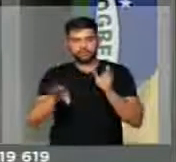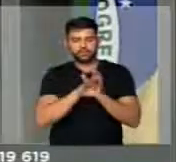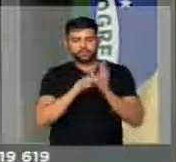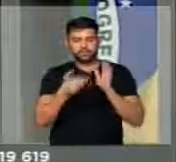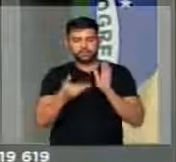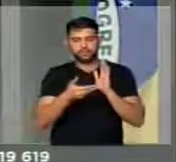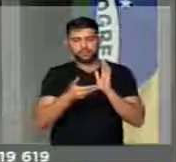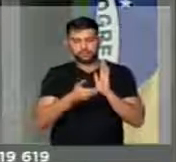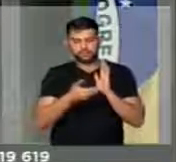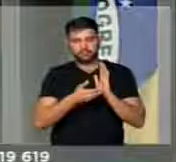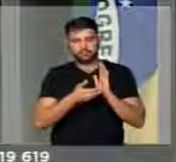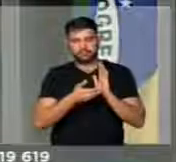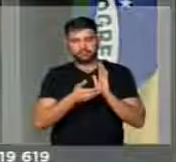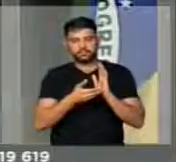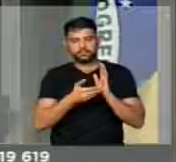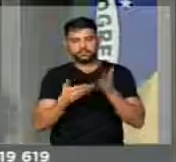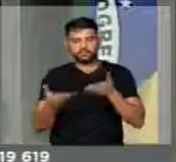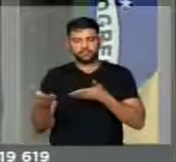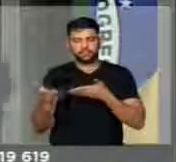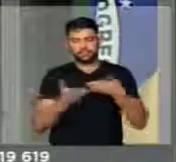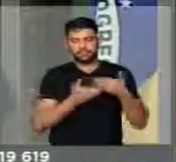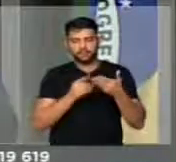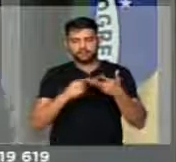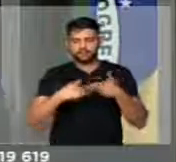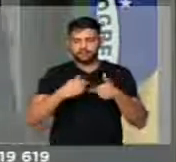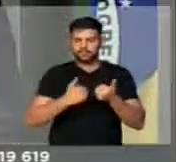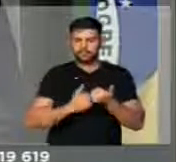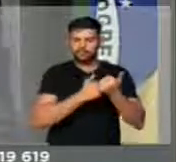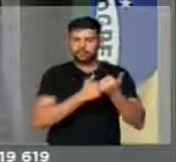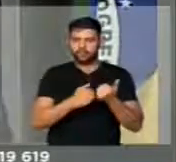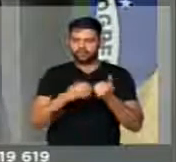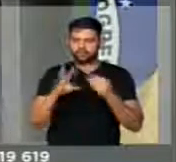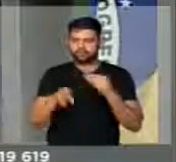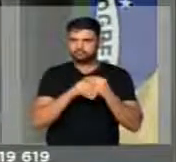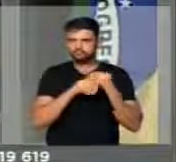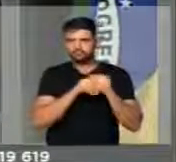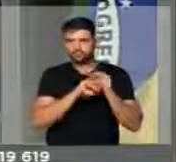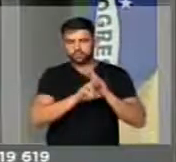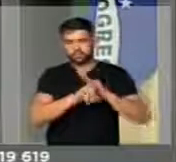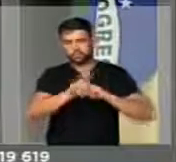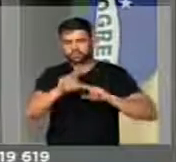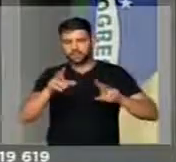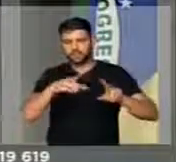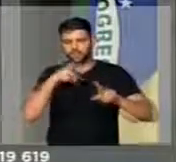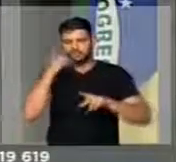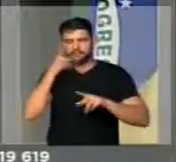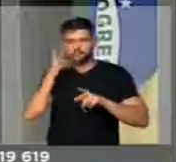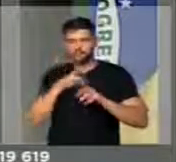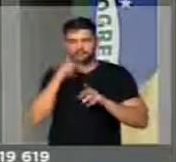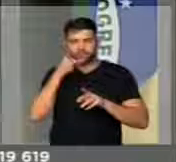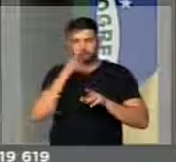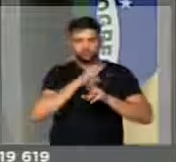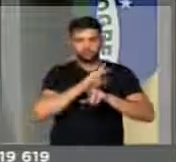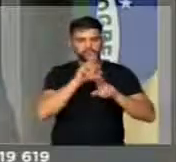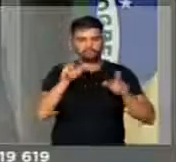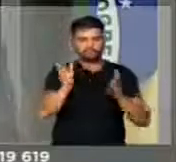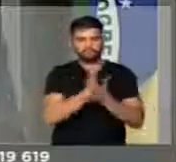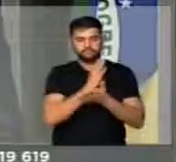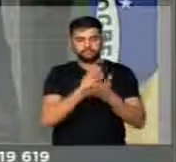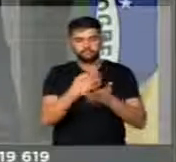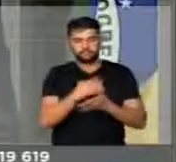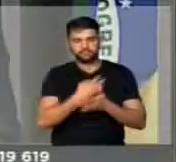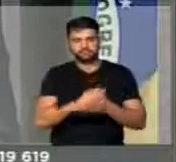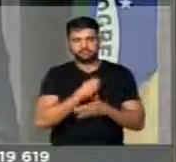a esta casa recebendo várias contribuições dos mais diversos partidos políticos, ao